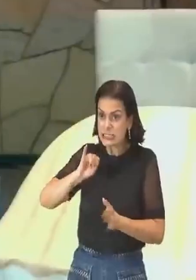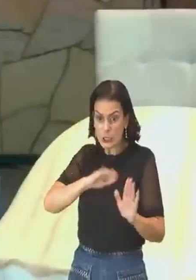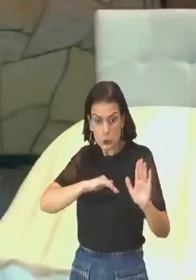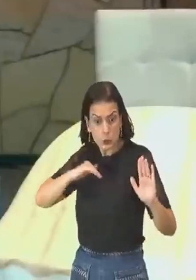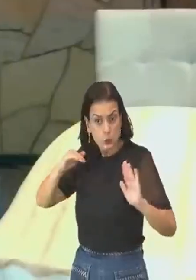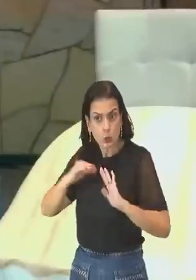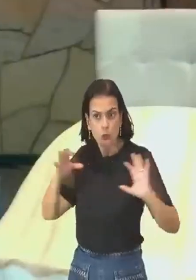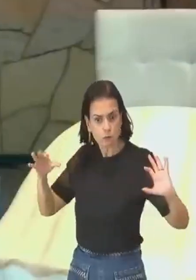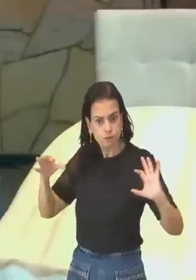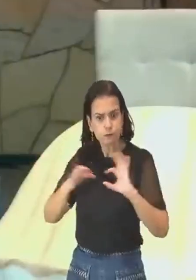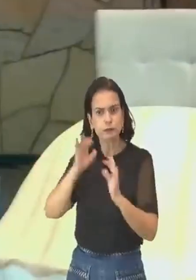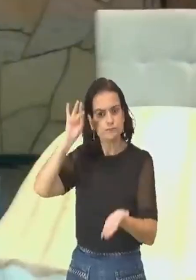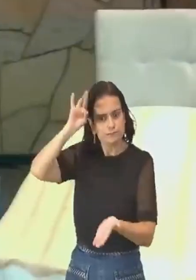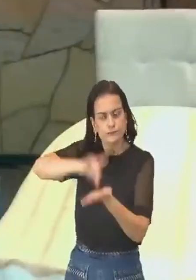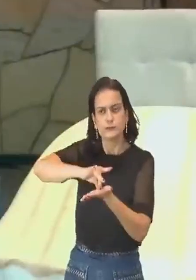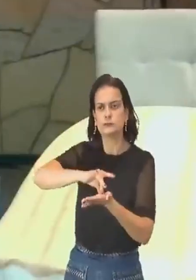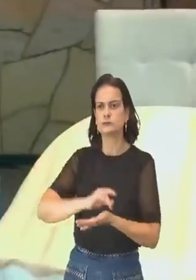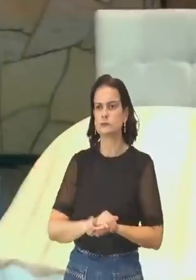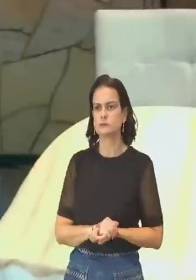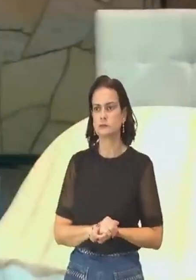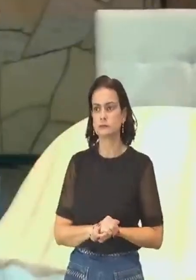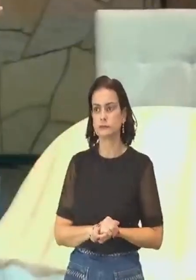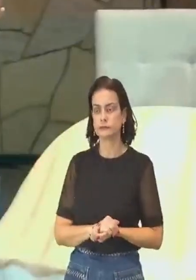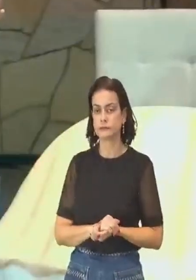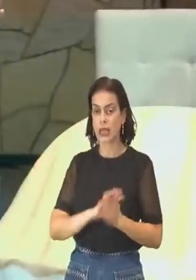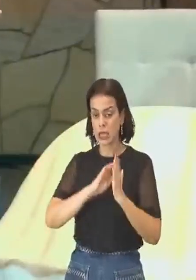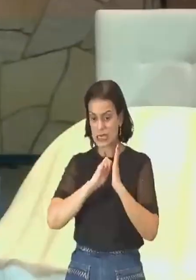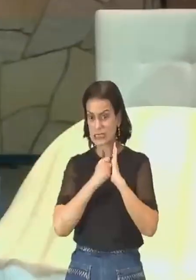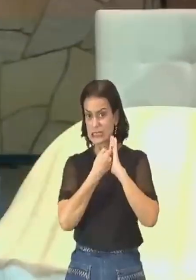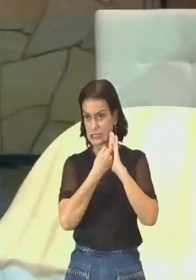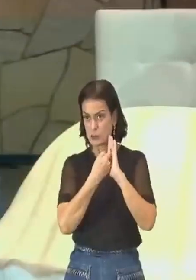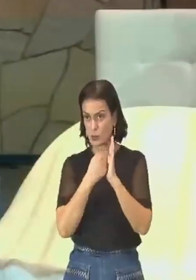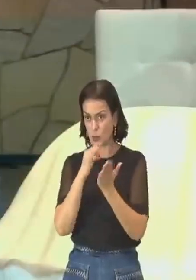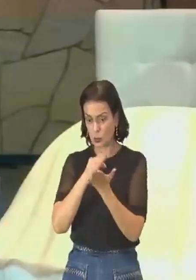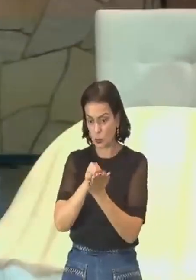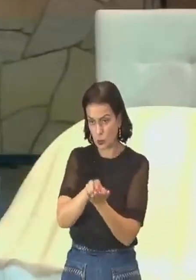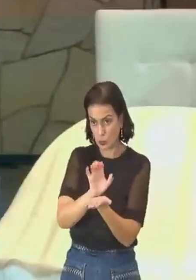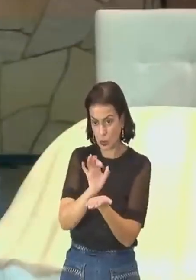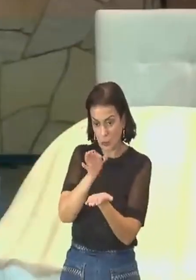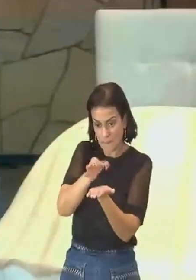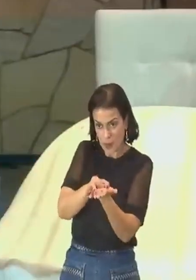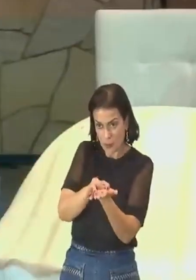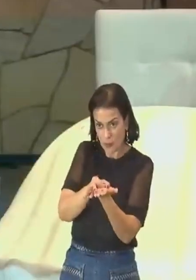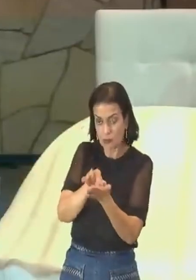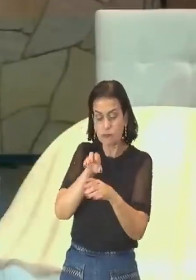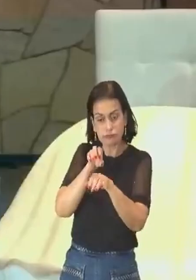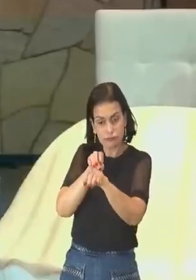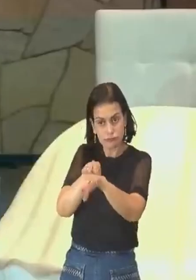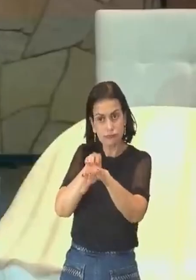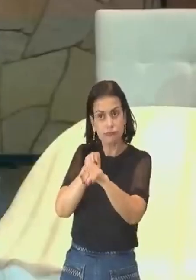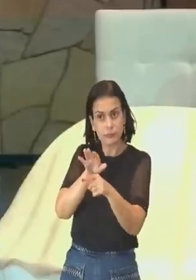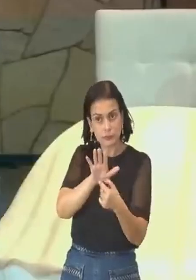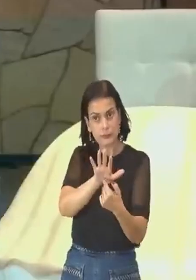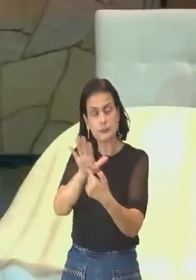completo. E a figura da pérola traz este ensinamento para nós.